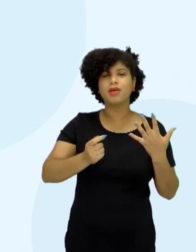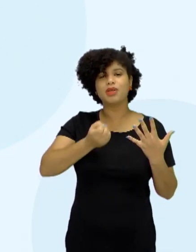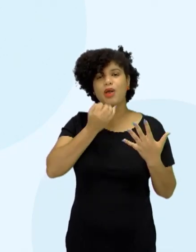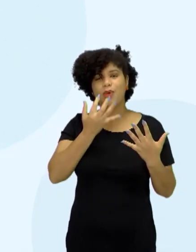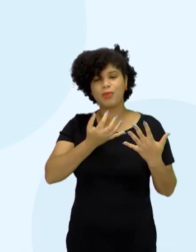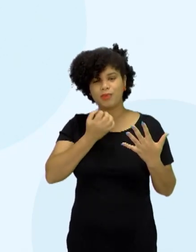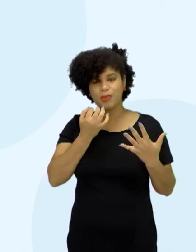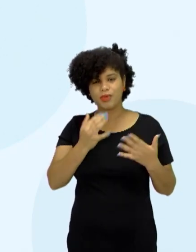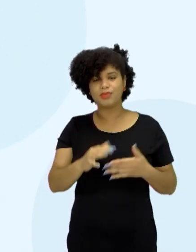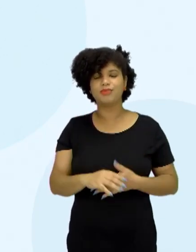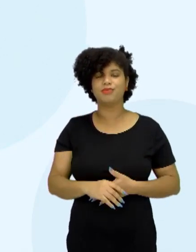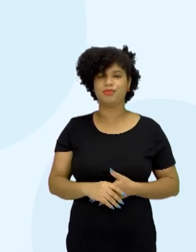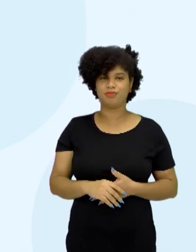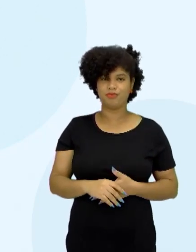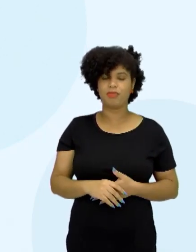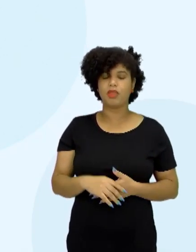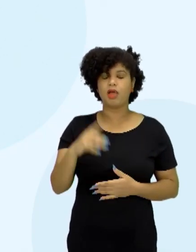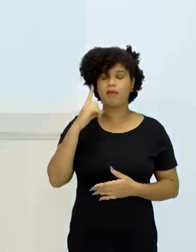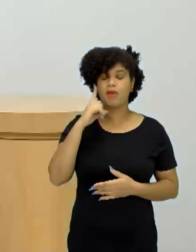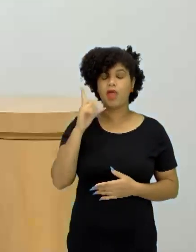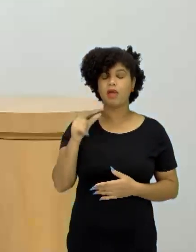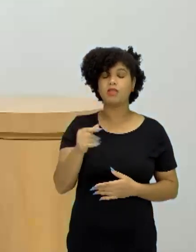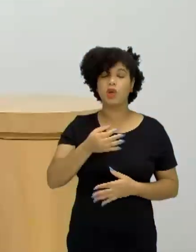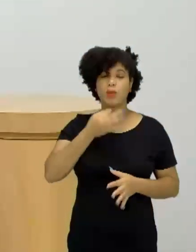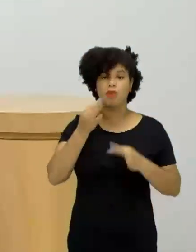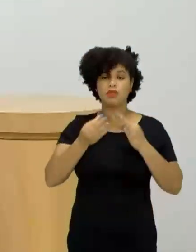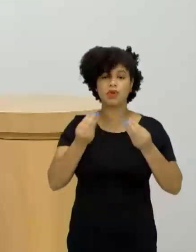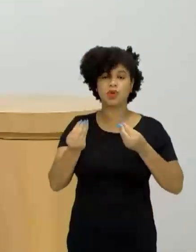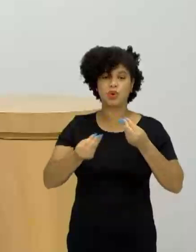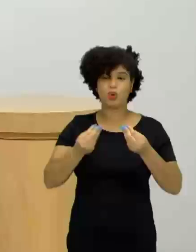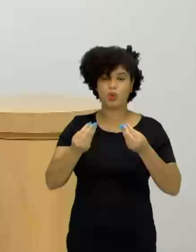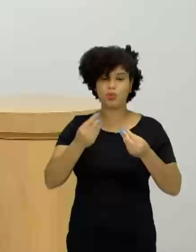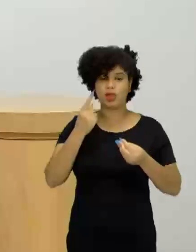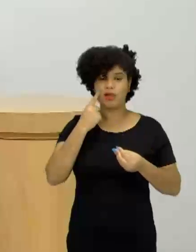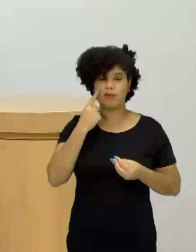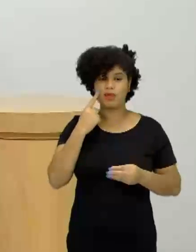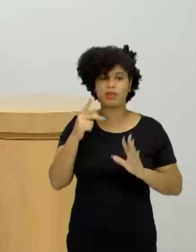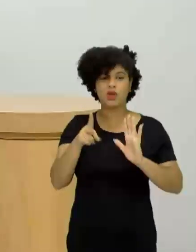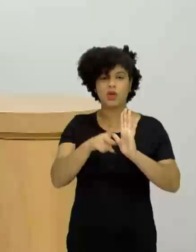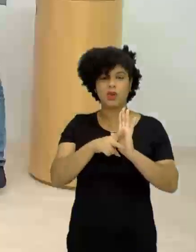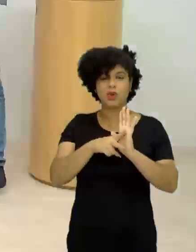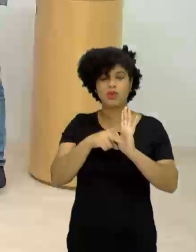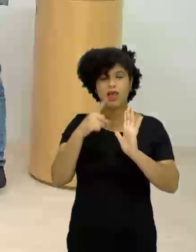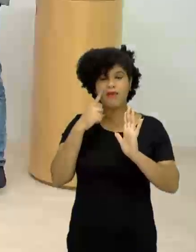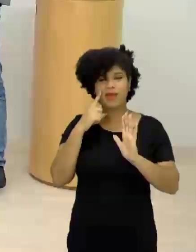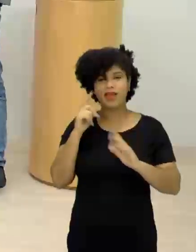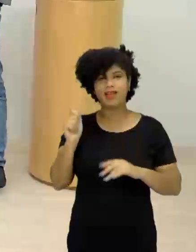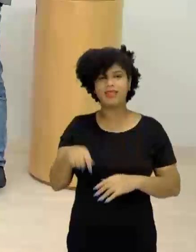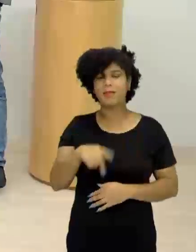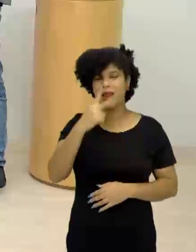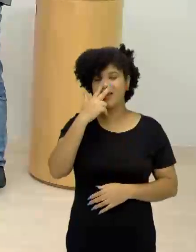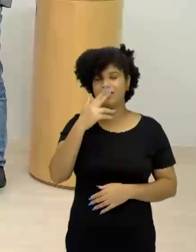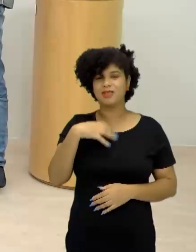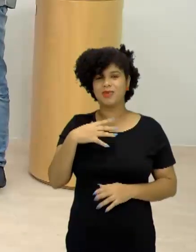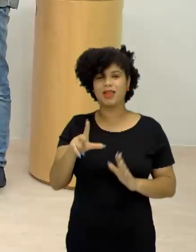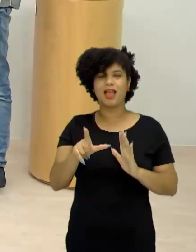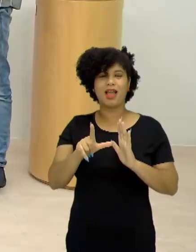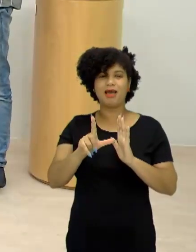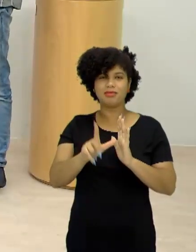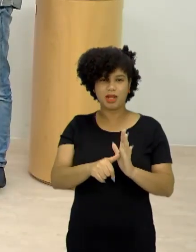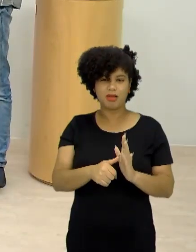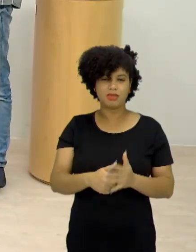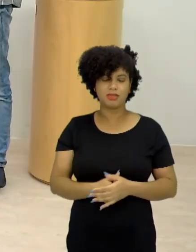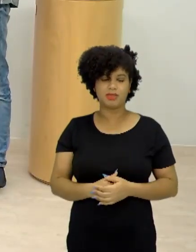Não. Não. Reacionário é uma pessoa que quer Fala uma coisa o atraso. faz outra. Ah, tá. O atraso. Você tem 3